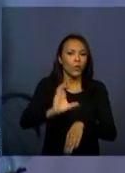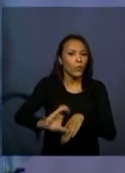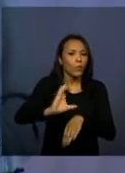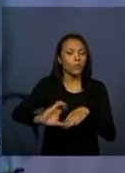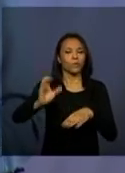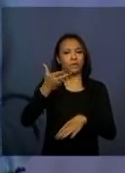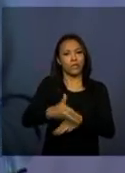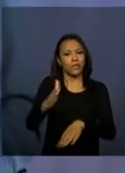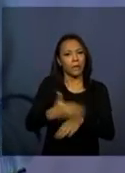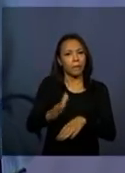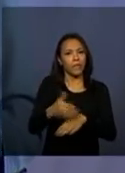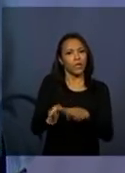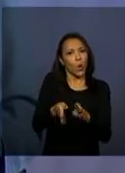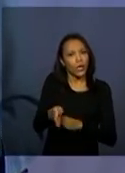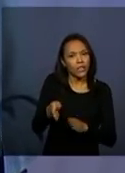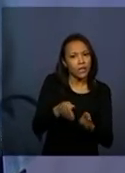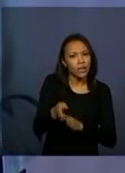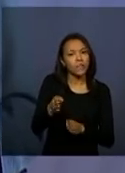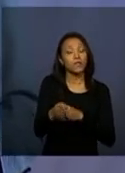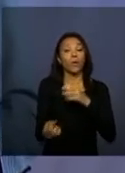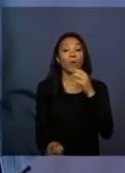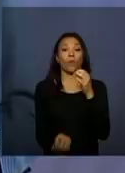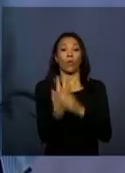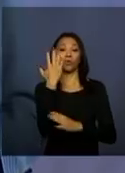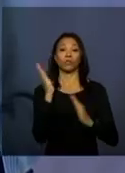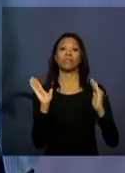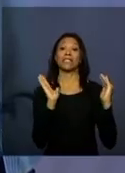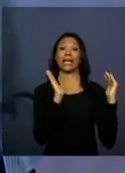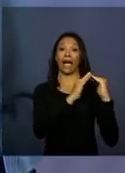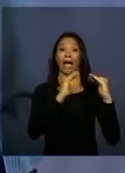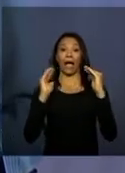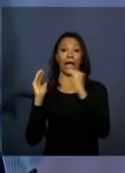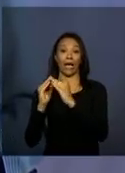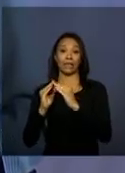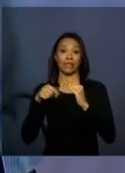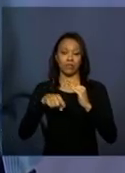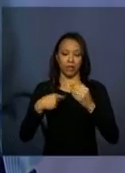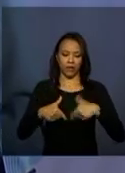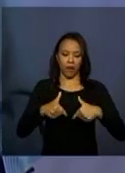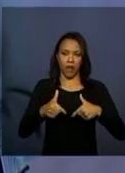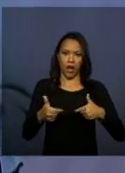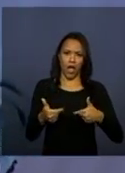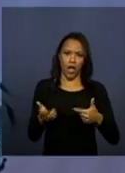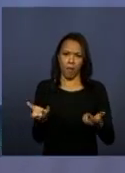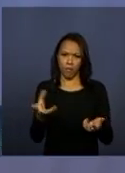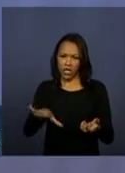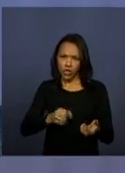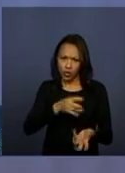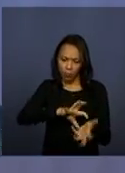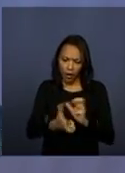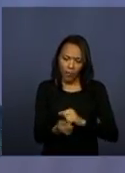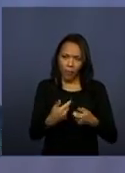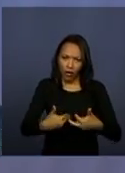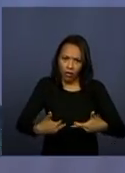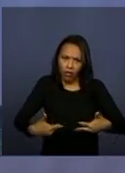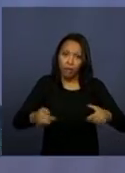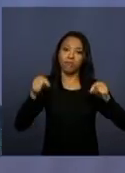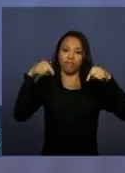técnico, construção de galpões e aquisição de equipamentos e caminhões. Em